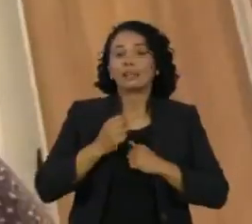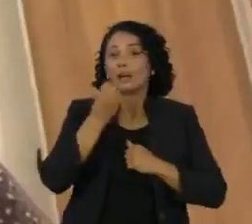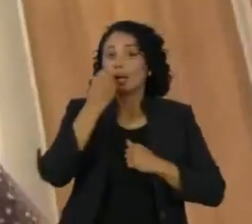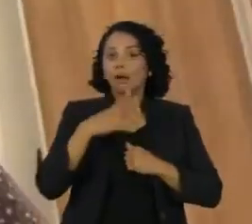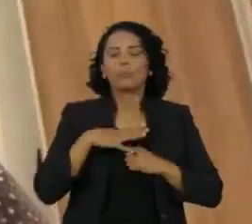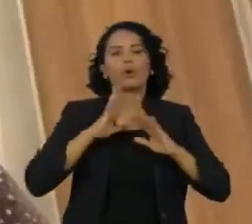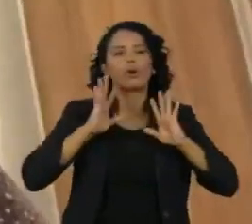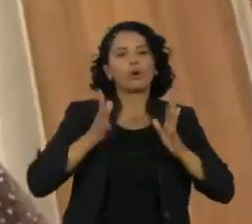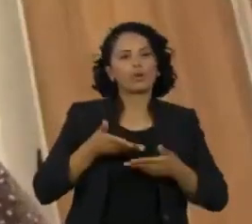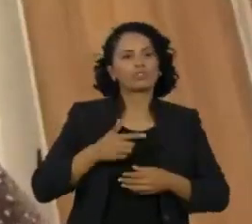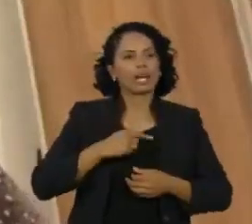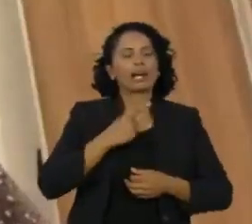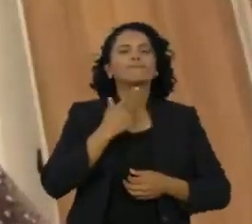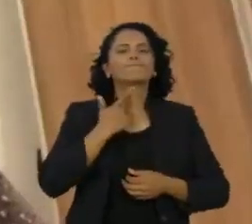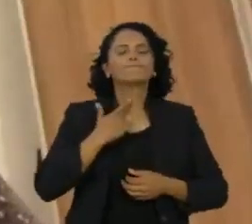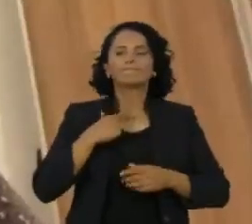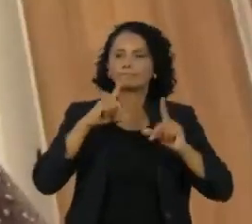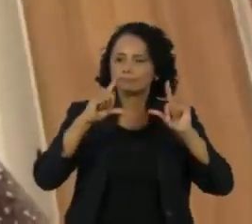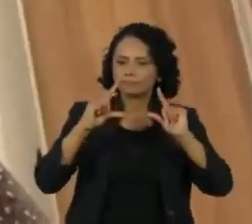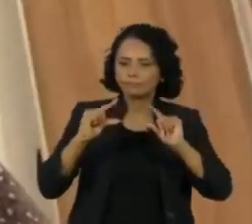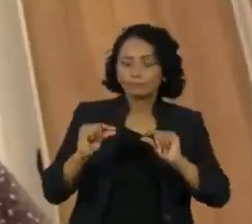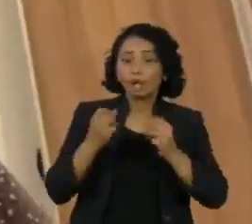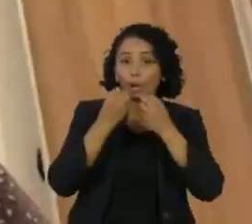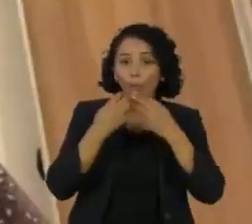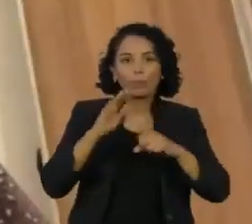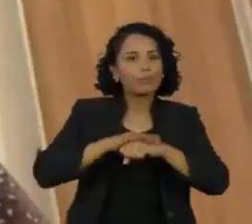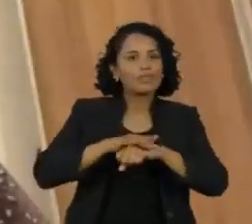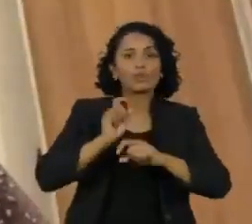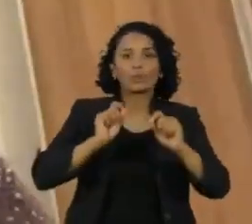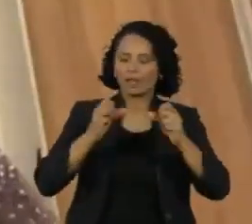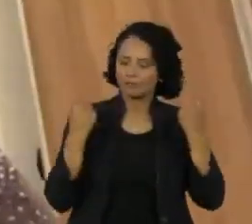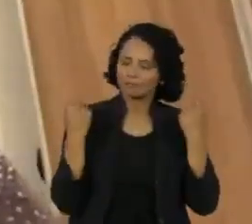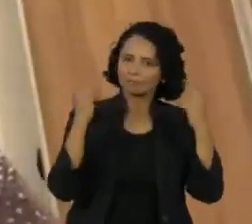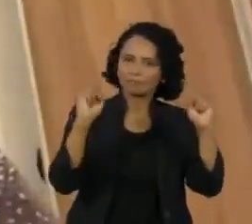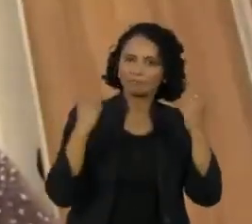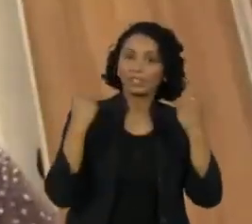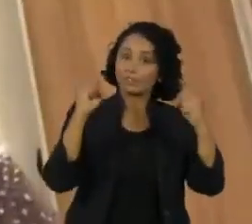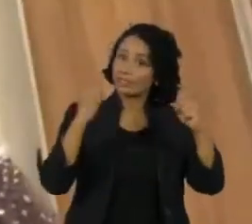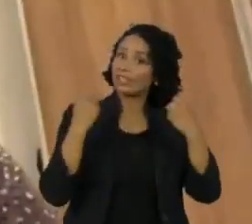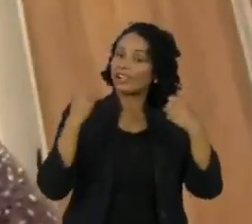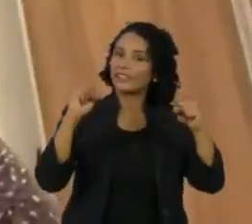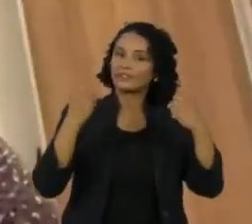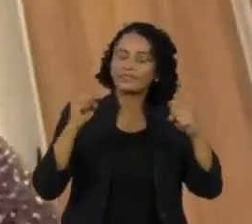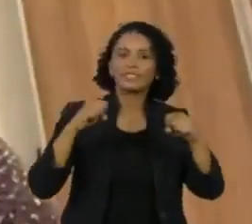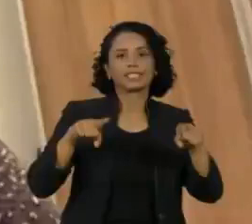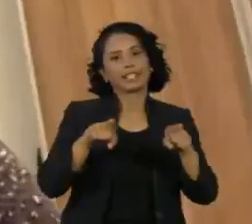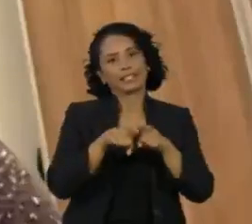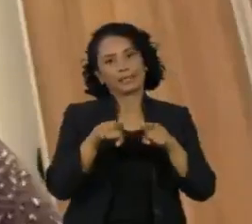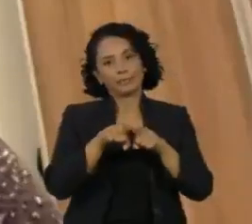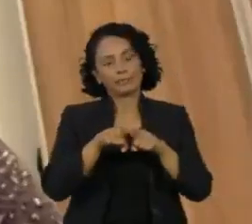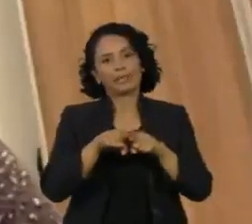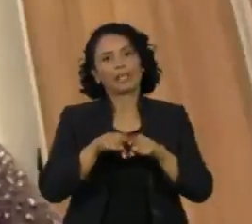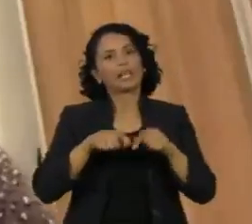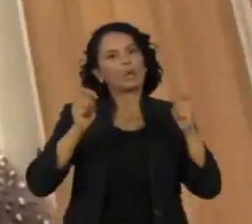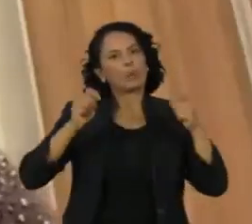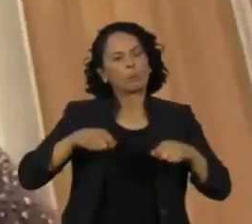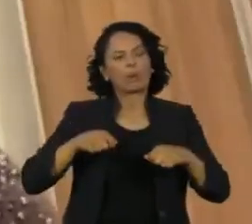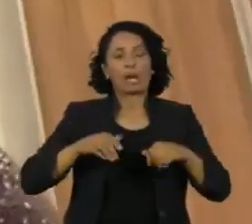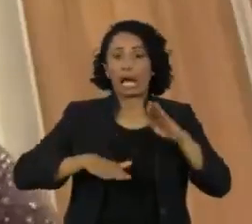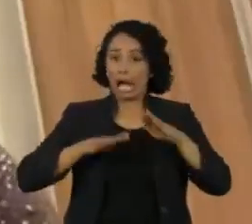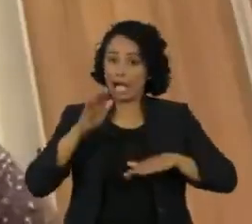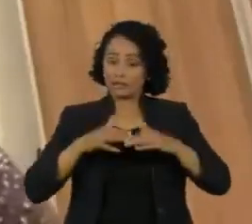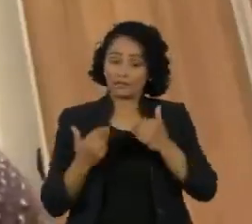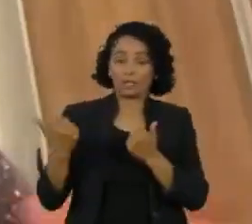importante. Tentar substituir no momentos de ansiedade por algumas coisas, de preferência, o pessoal acaba usando muito bala, doce, chocolate,